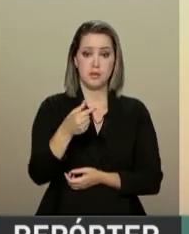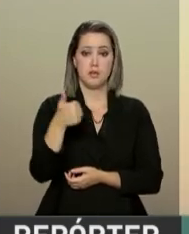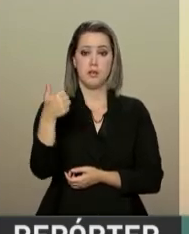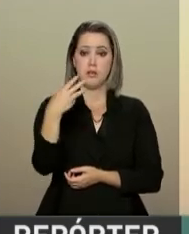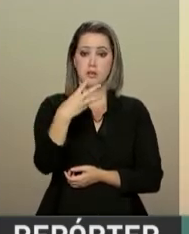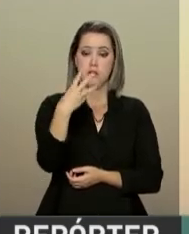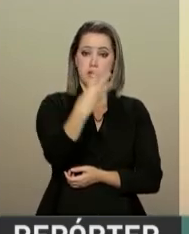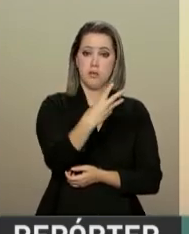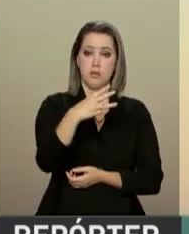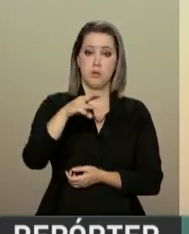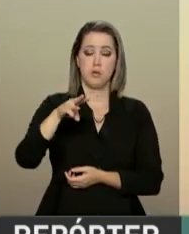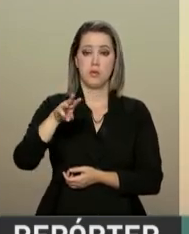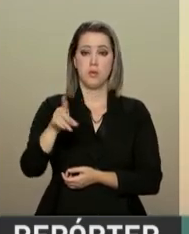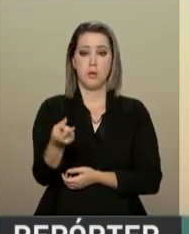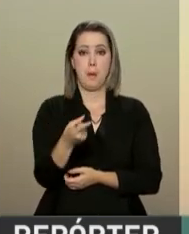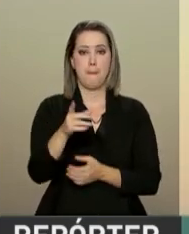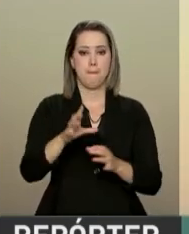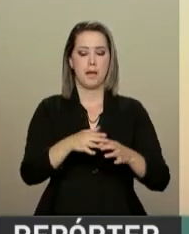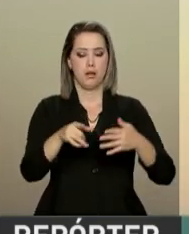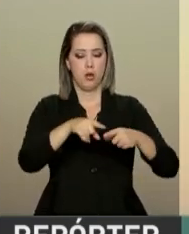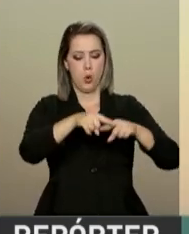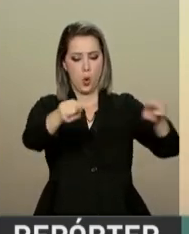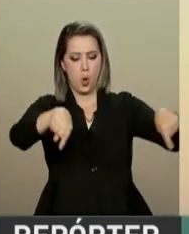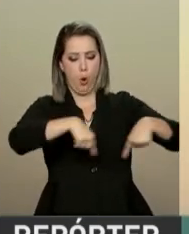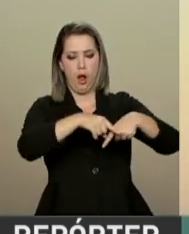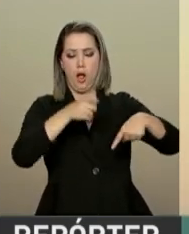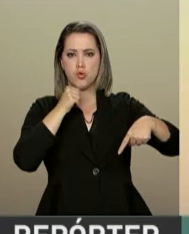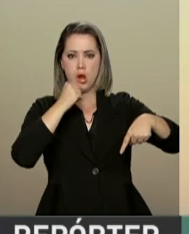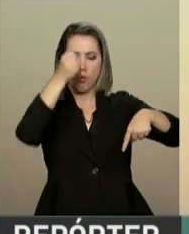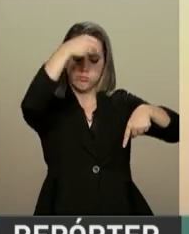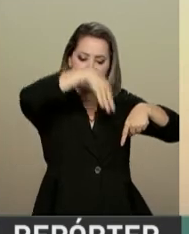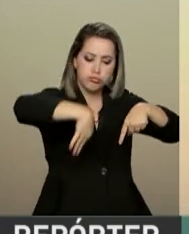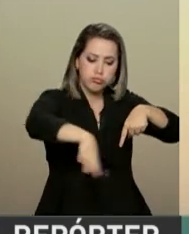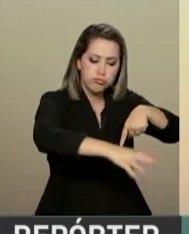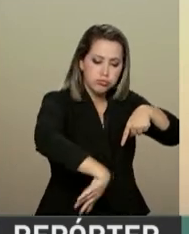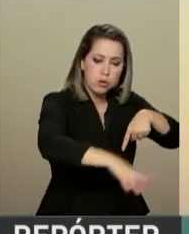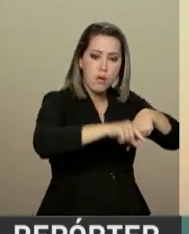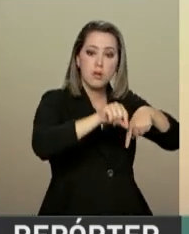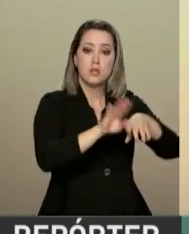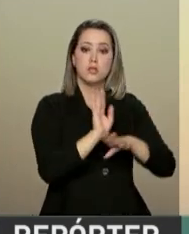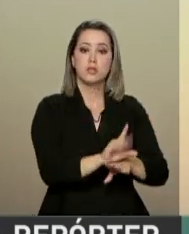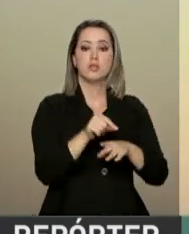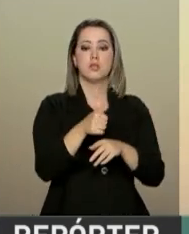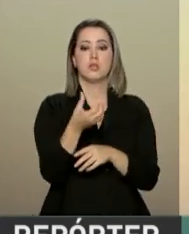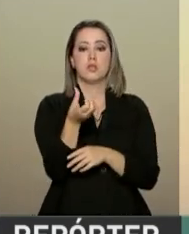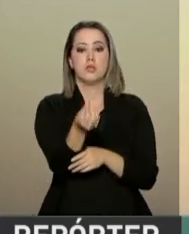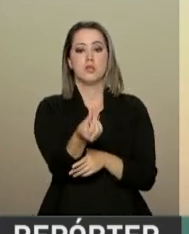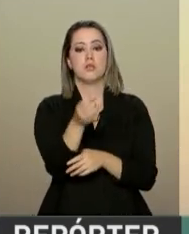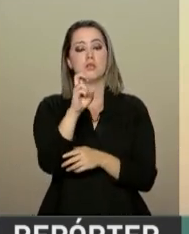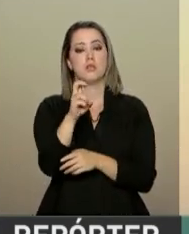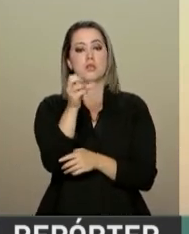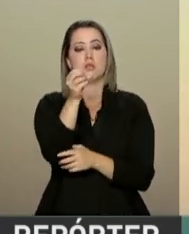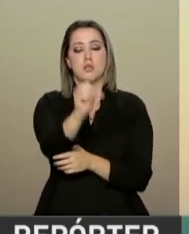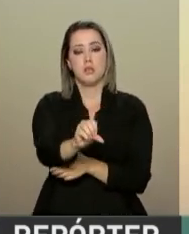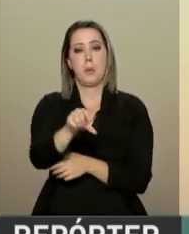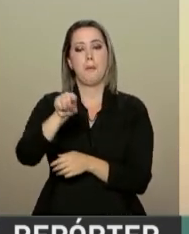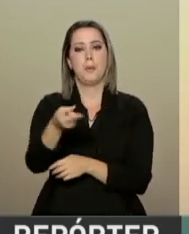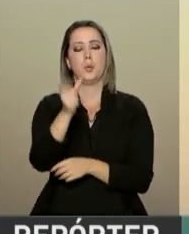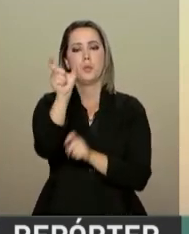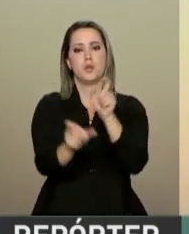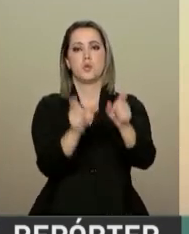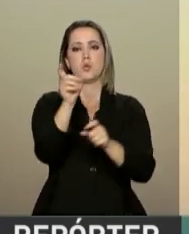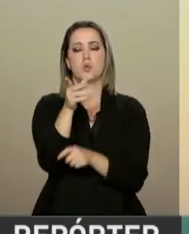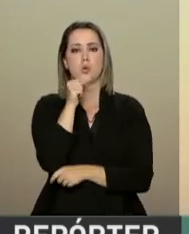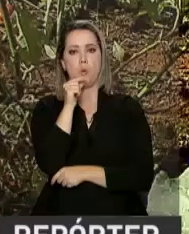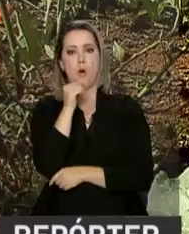3133 externas que beneficiarão 659 mil pessoas com água para consumo